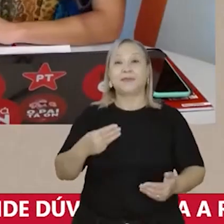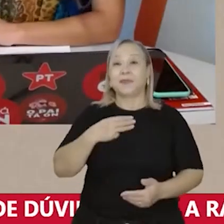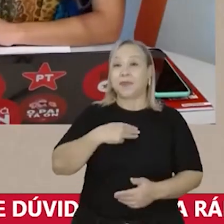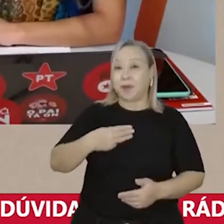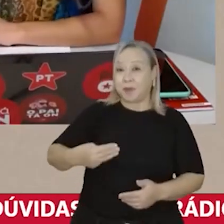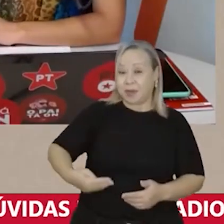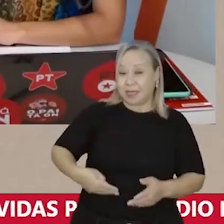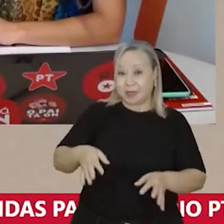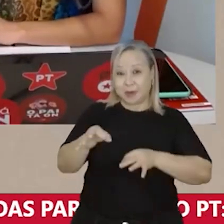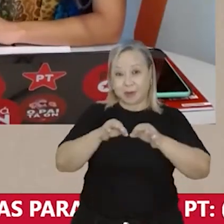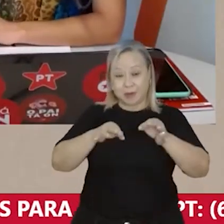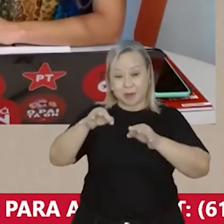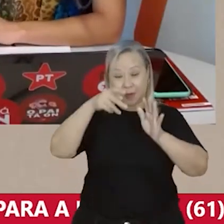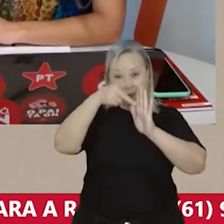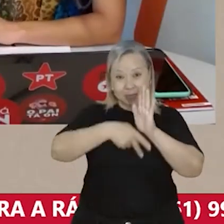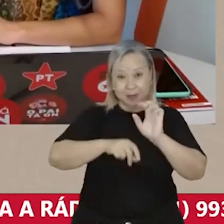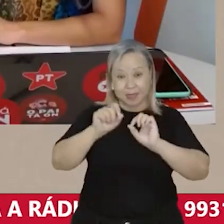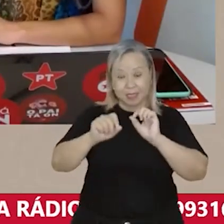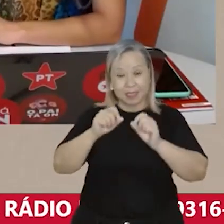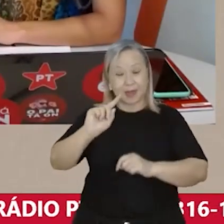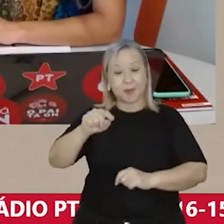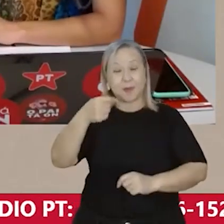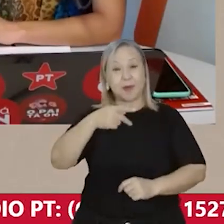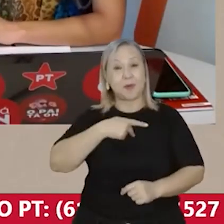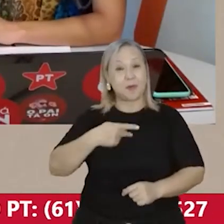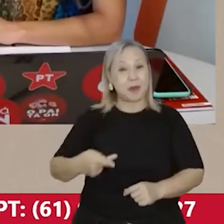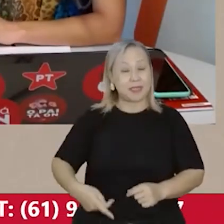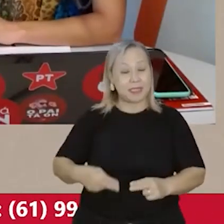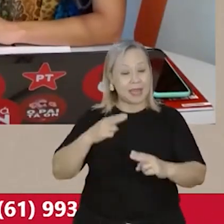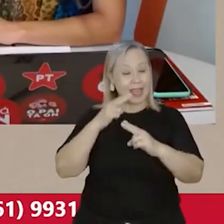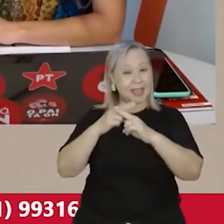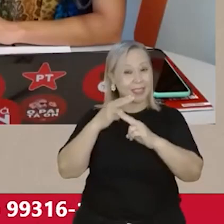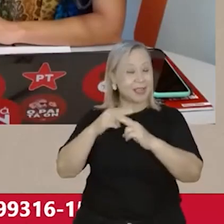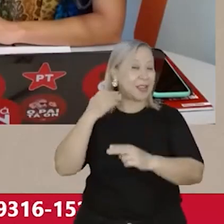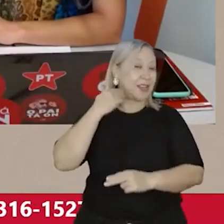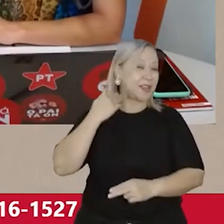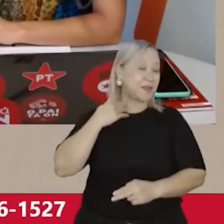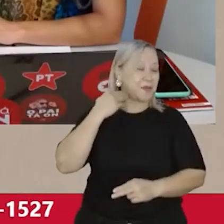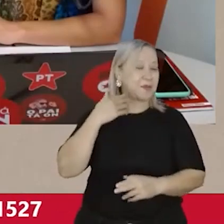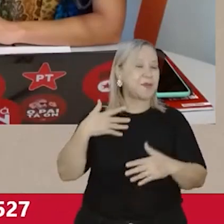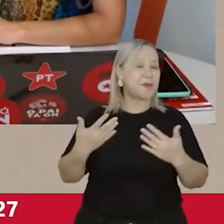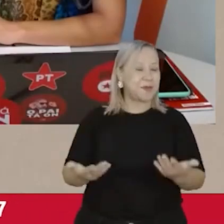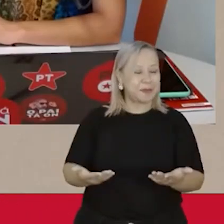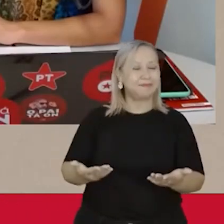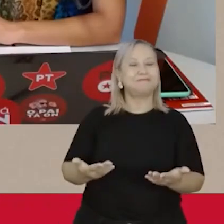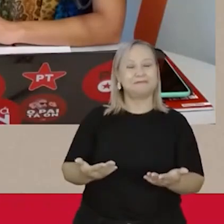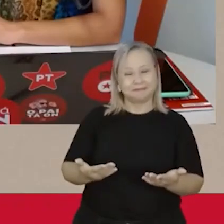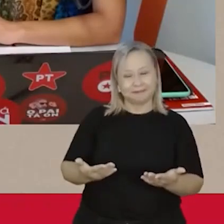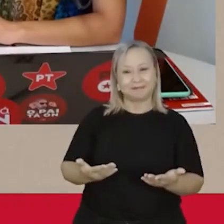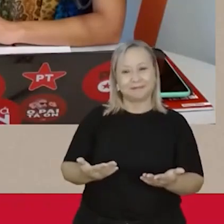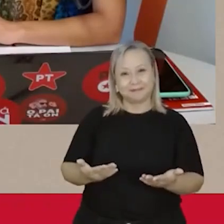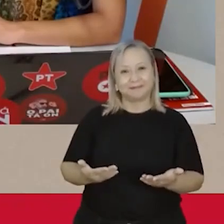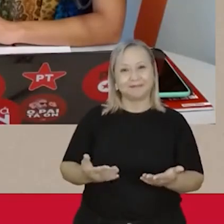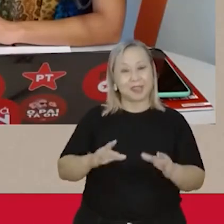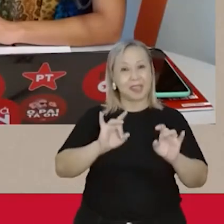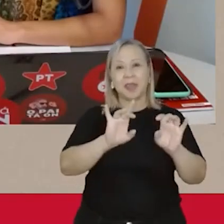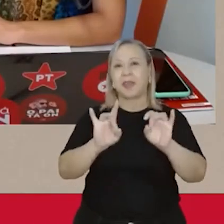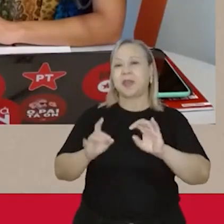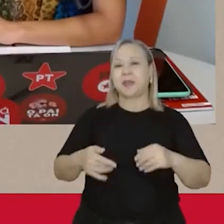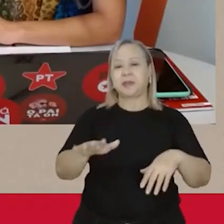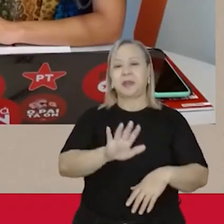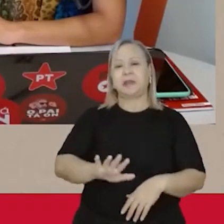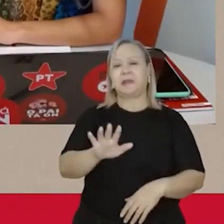Econômica Federal, né? Outras mulheres que nós tivemos, presidentes de bancos. Então, não é só em